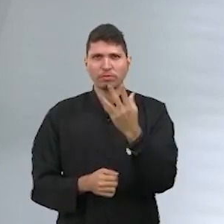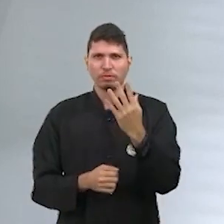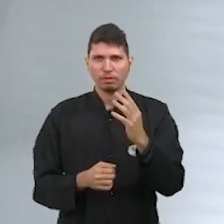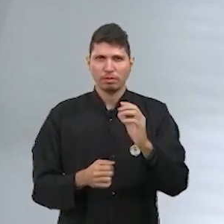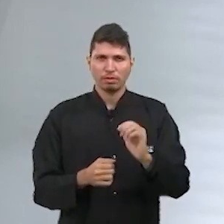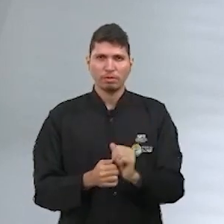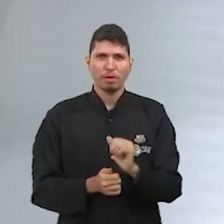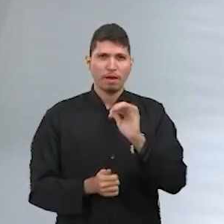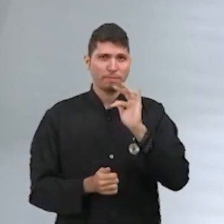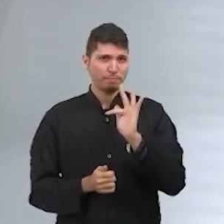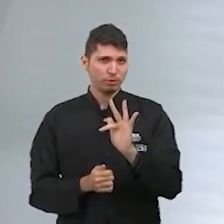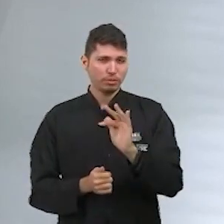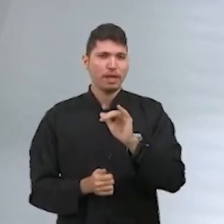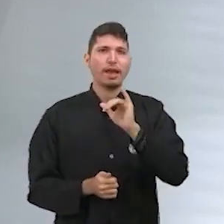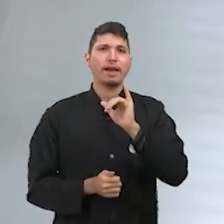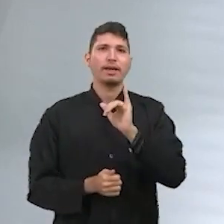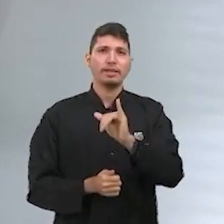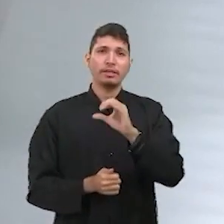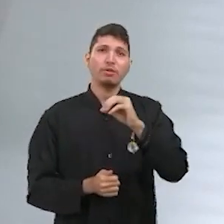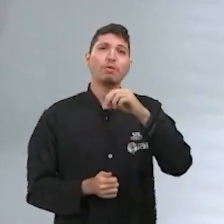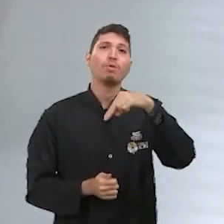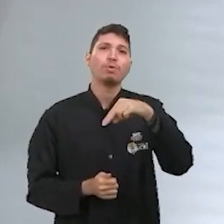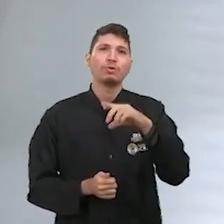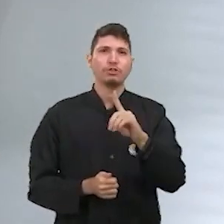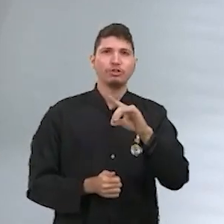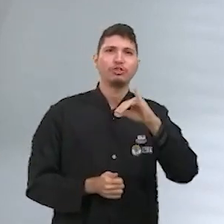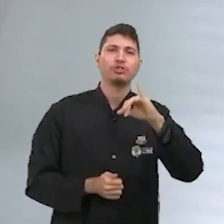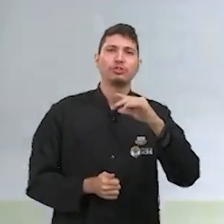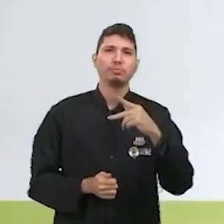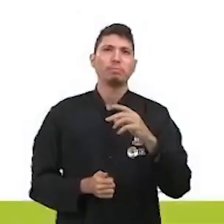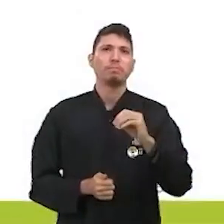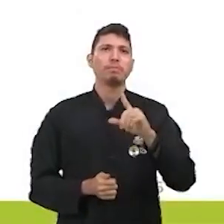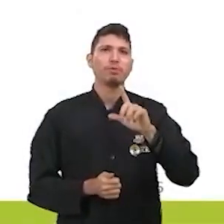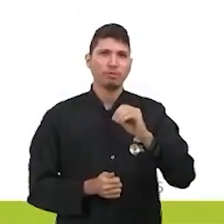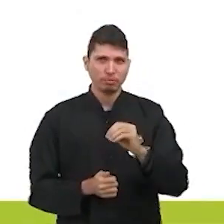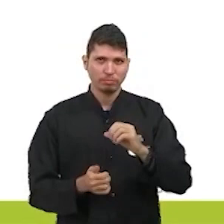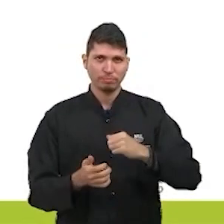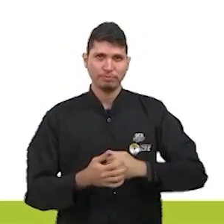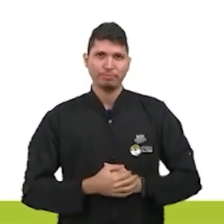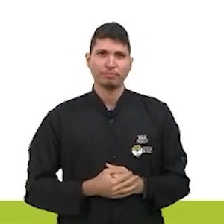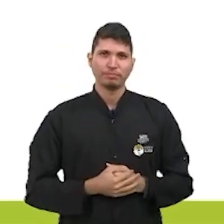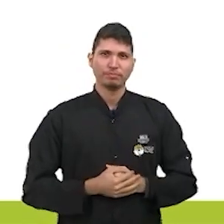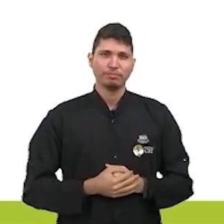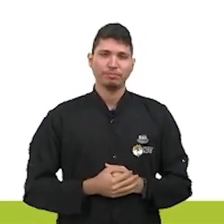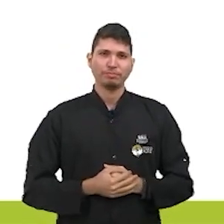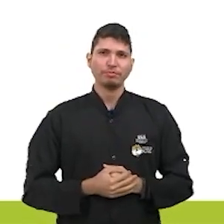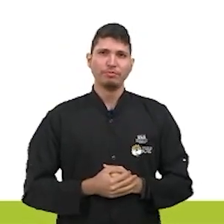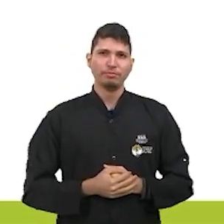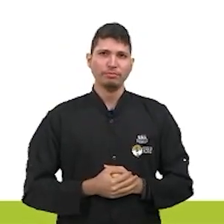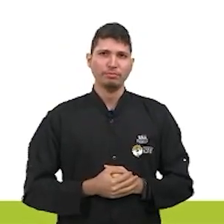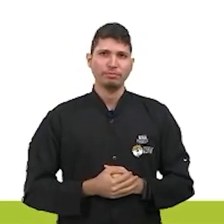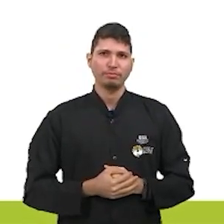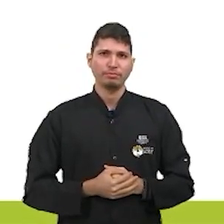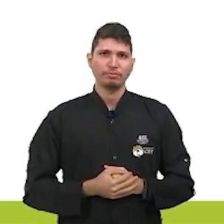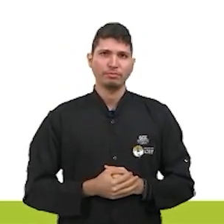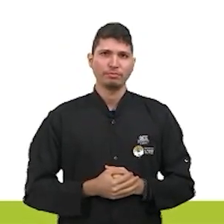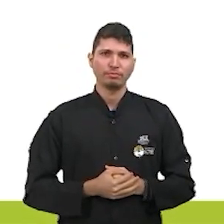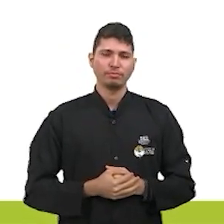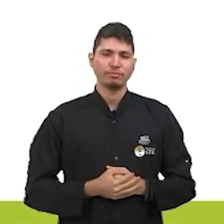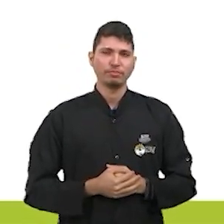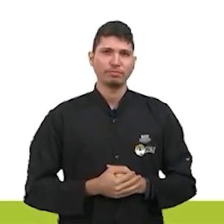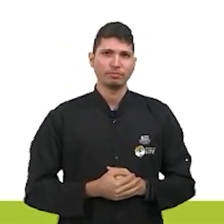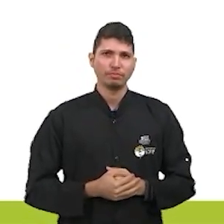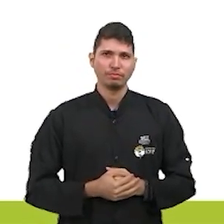força íon dipolo. Espero que vocês tenham entendido essa parte, tá? Então, vamos para a próxima